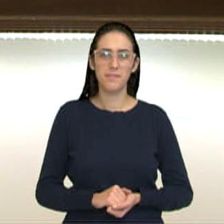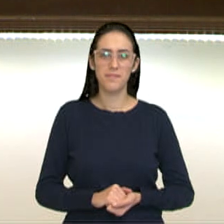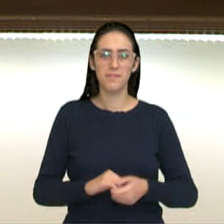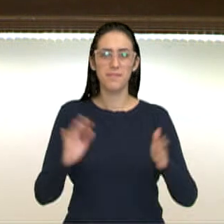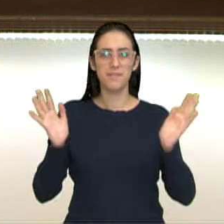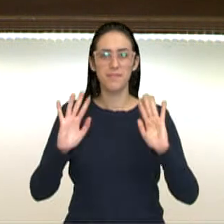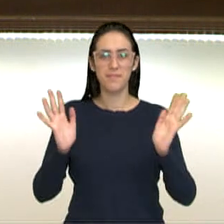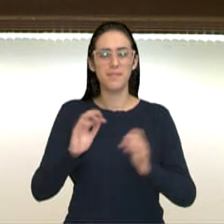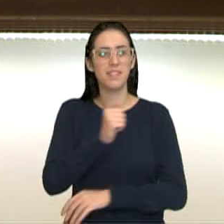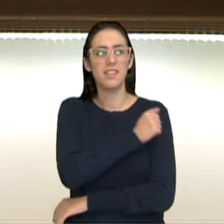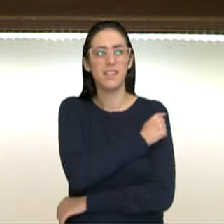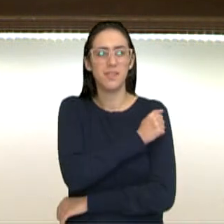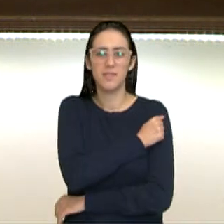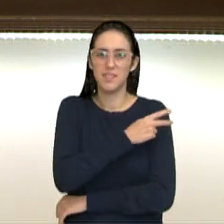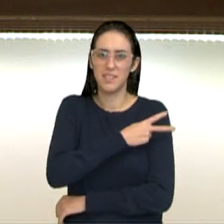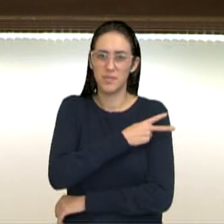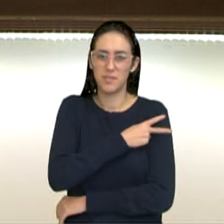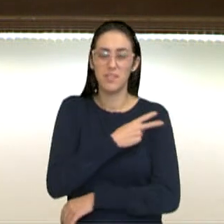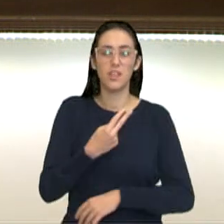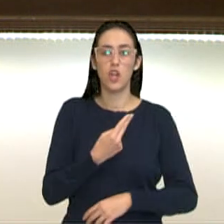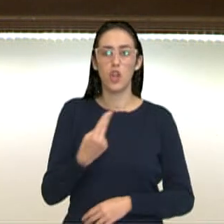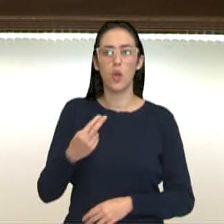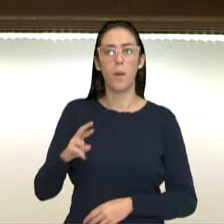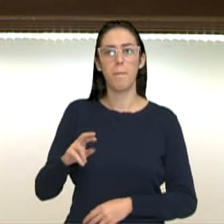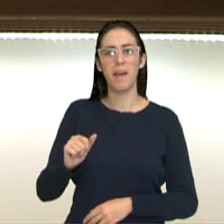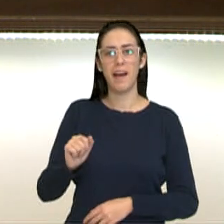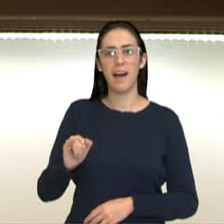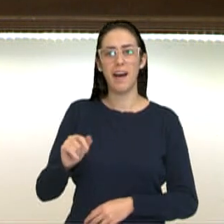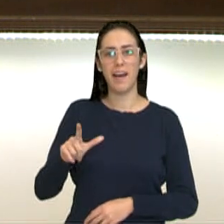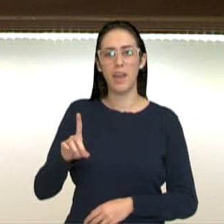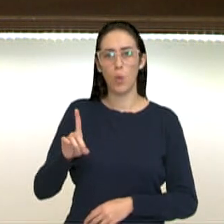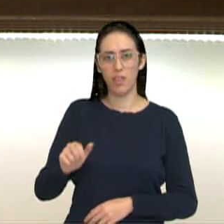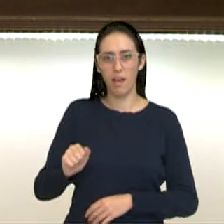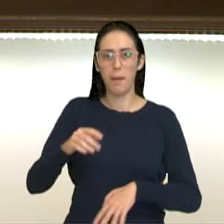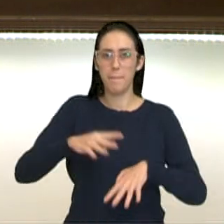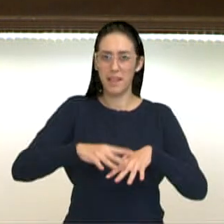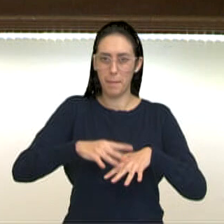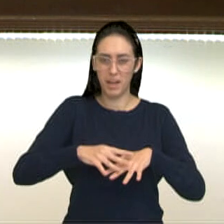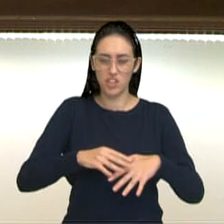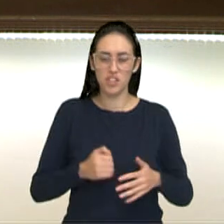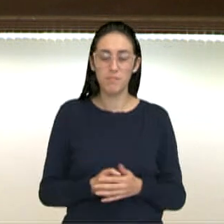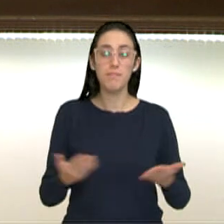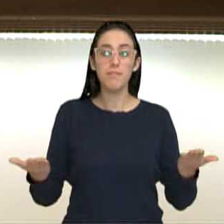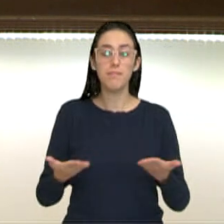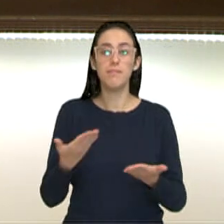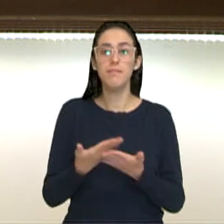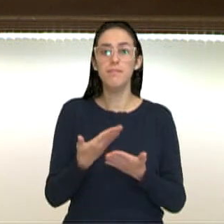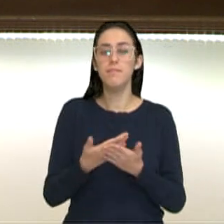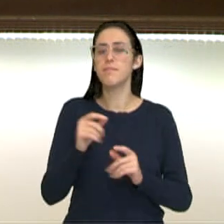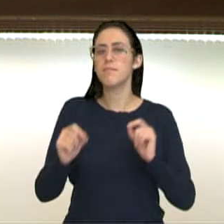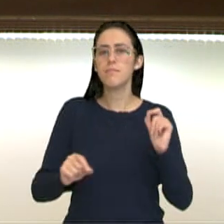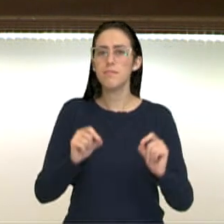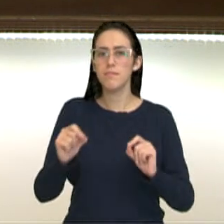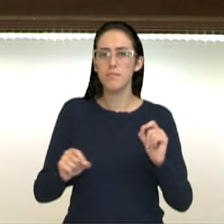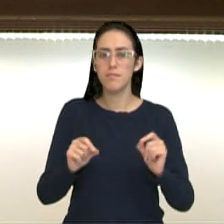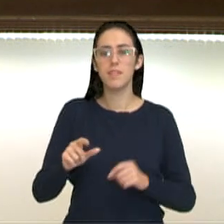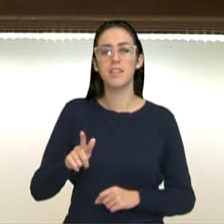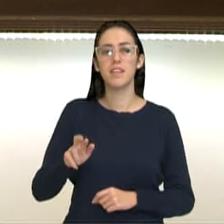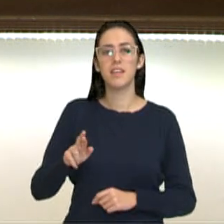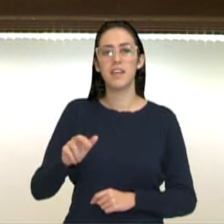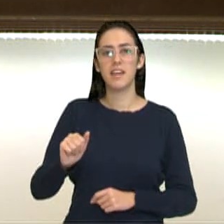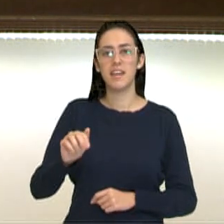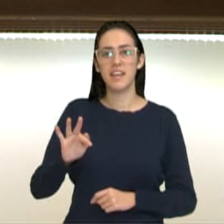Olá, estudantes da segunda série, eu sou a professora Railda de Matemática, né? E na aula de hoje nós vamos ver sobre gráficos